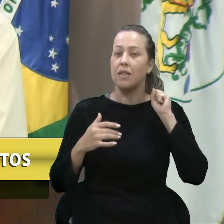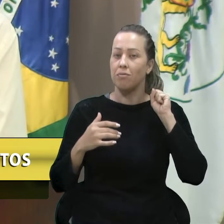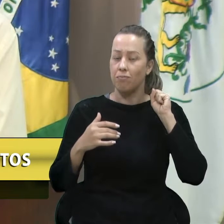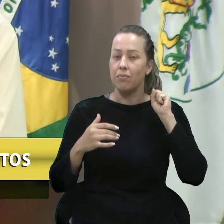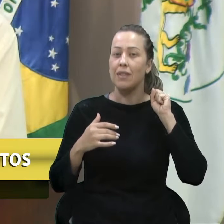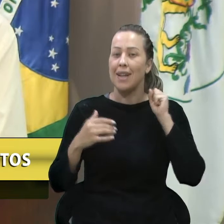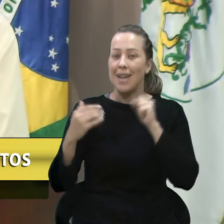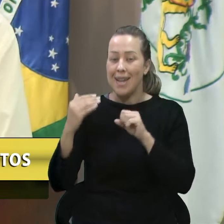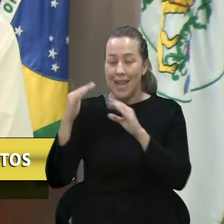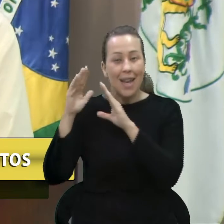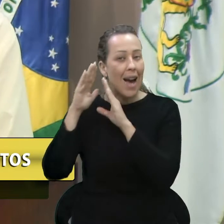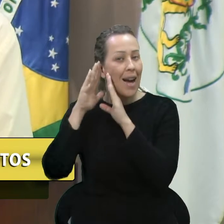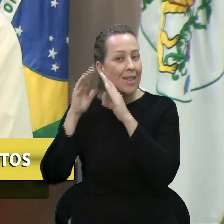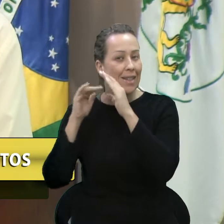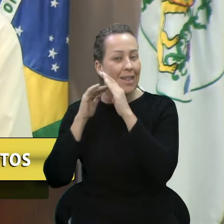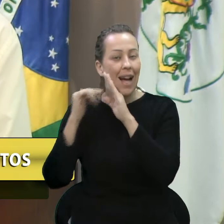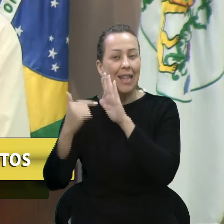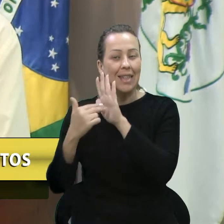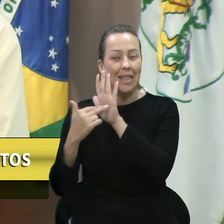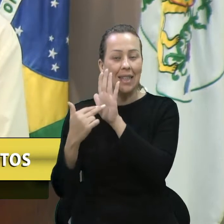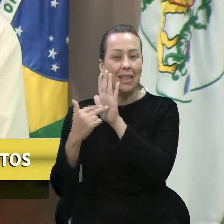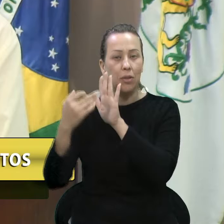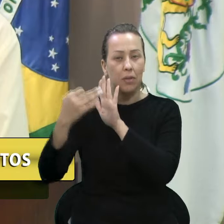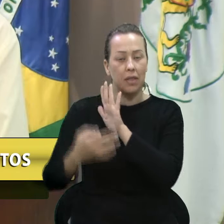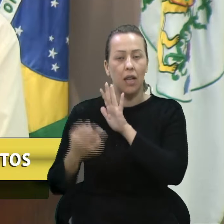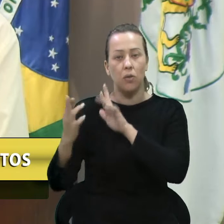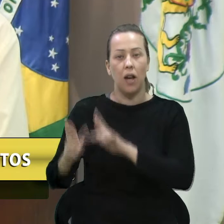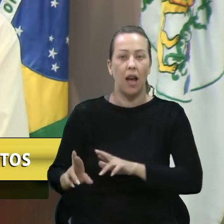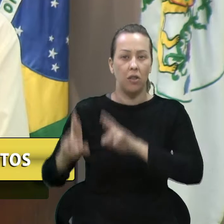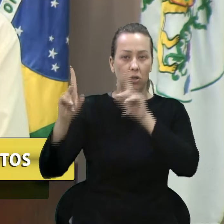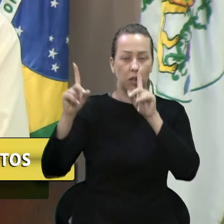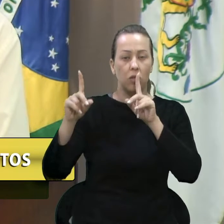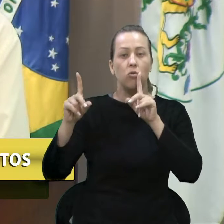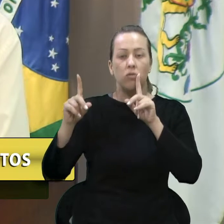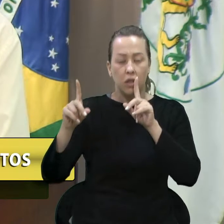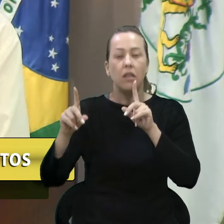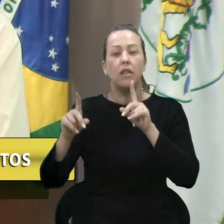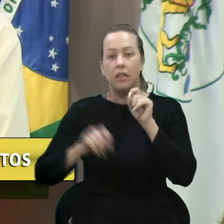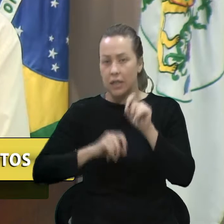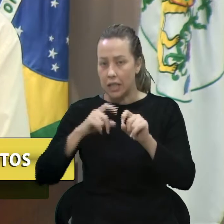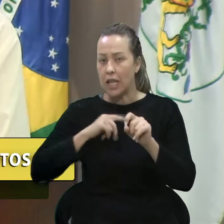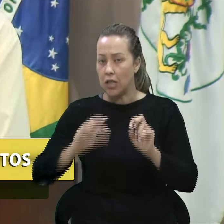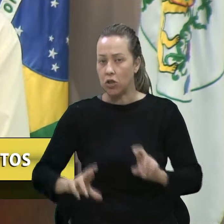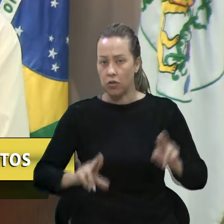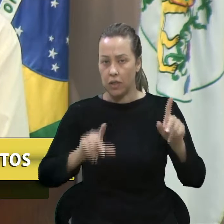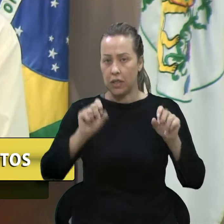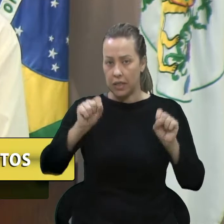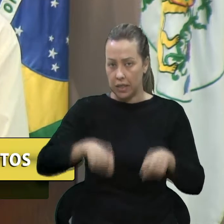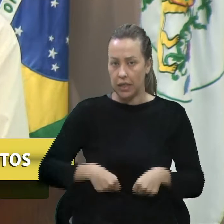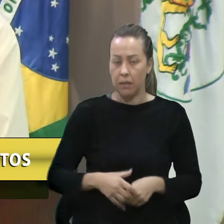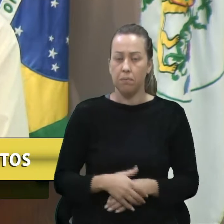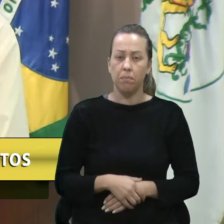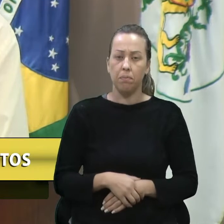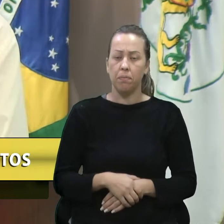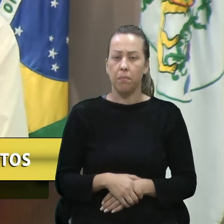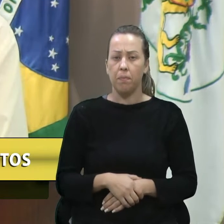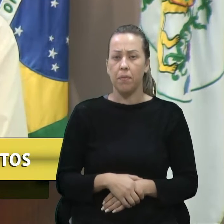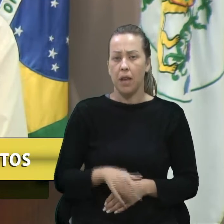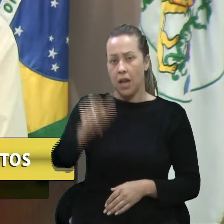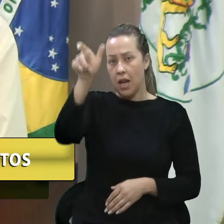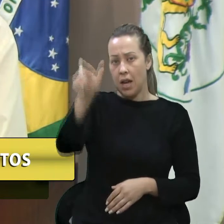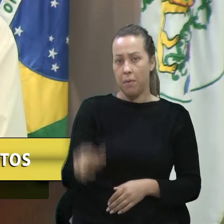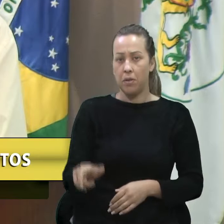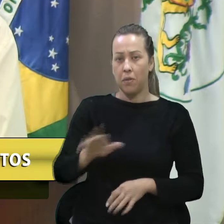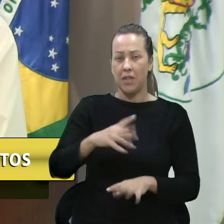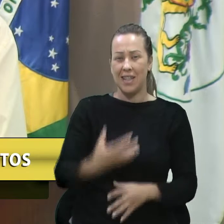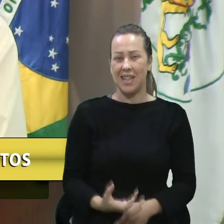sabemos, é abatido a diferença entre ouvir e escutar. Esse indivíduo, portanto, fica